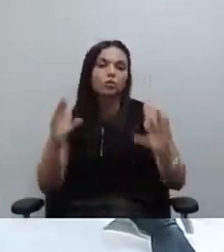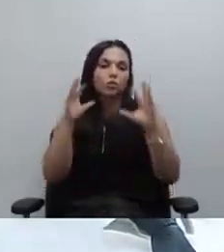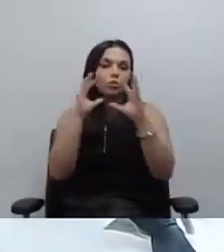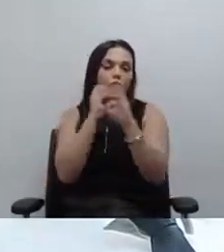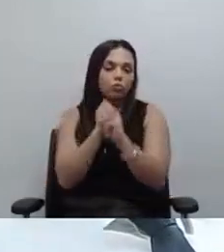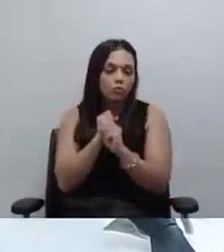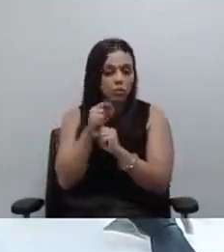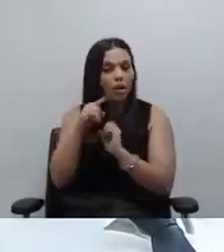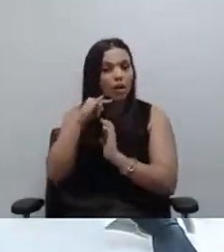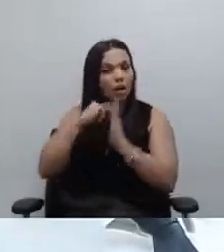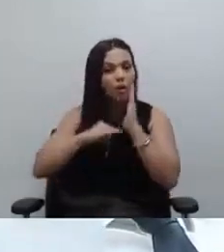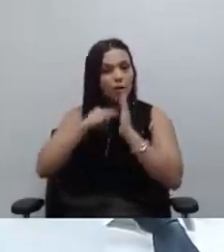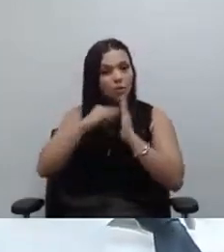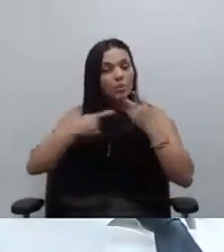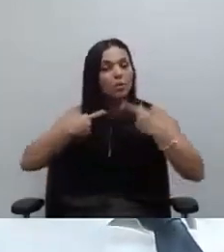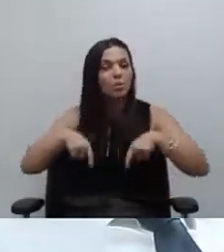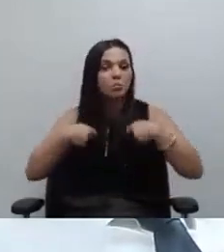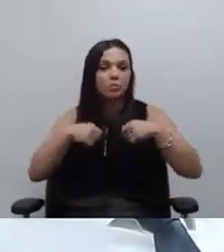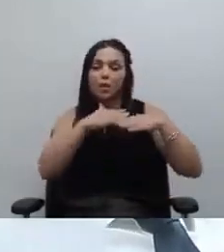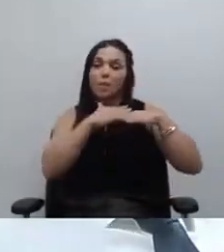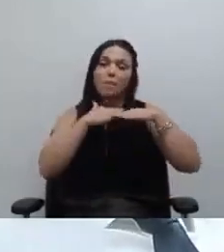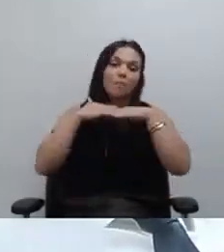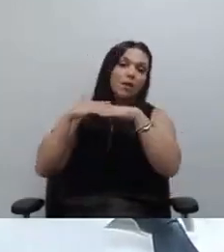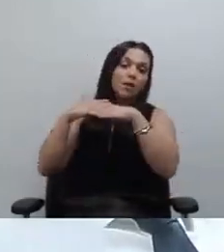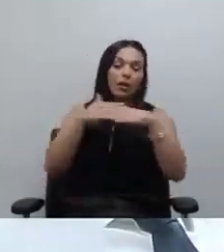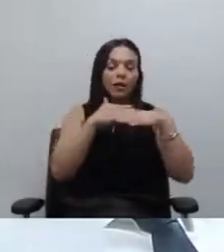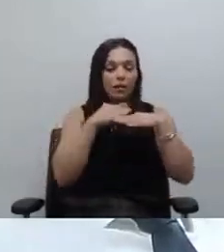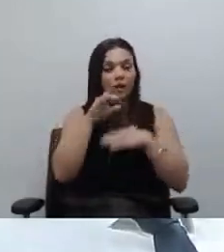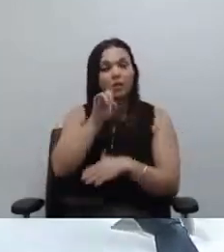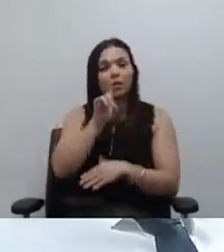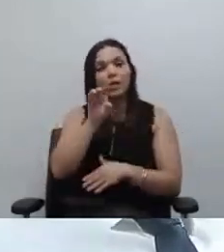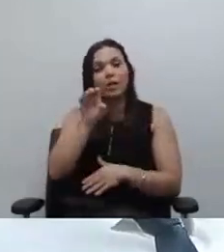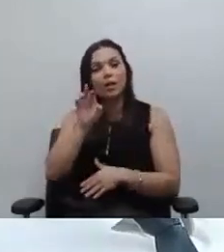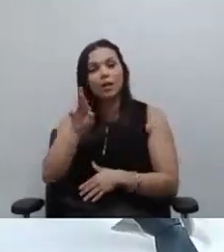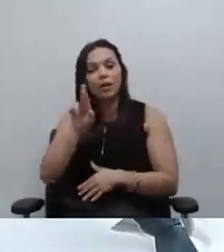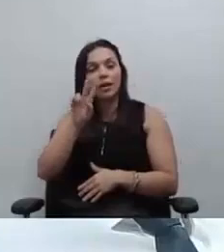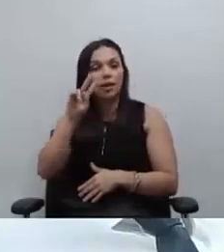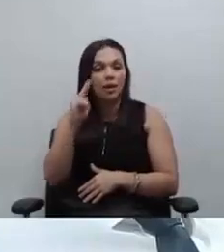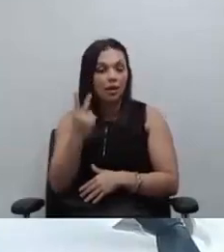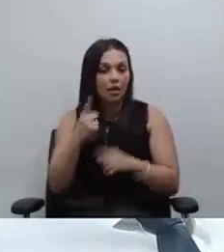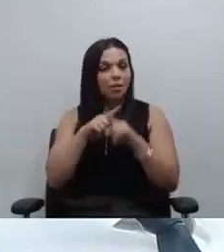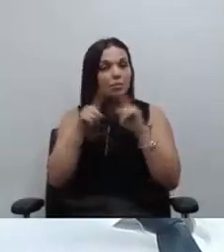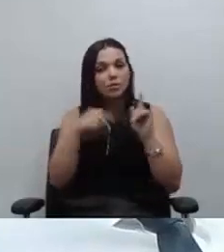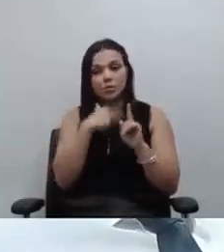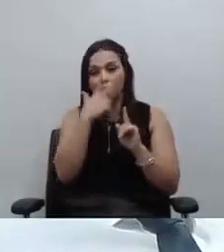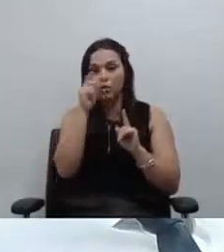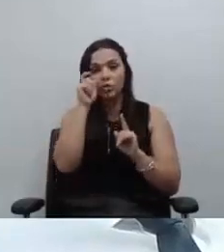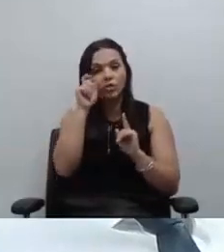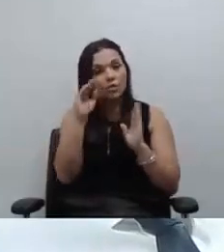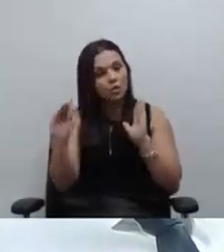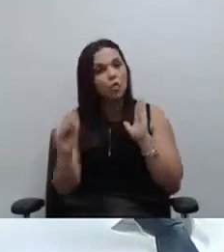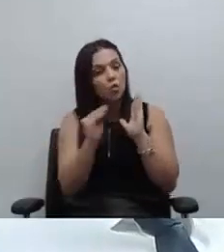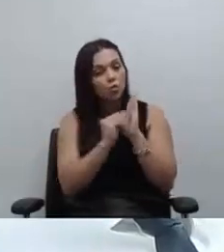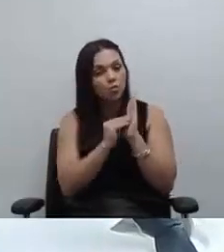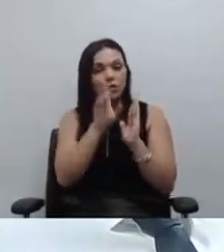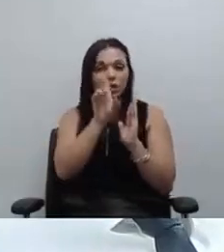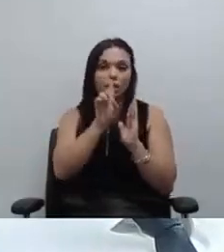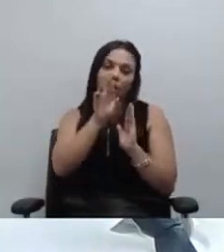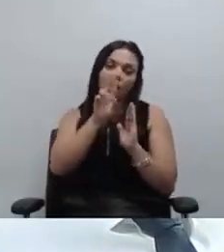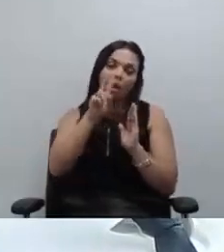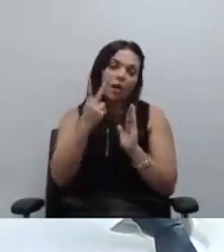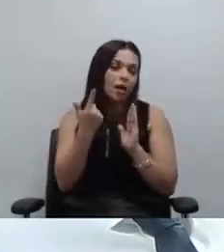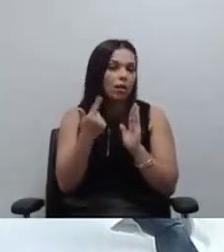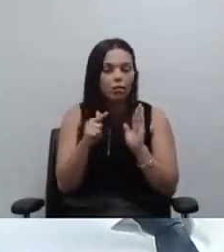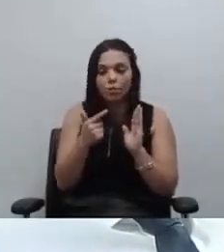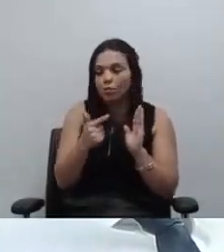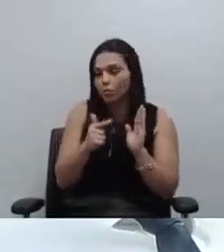que essa certidão ainda vai precisar ser padronizada pelo DRH, mas acho que seria interessante que constasse assim. Mas, de qualquer forma, o DRH atestou que a gente não